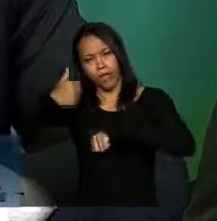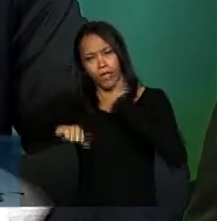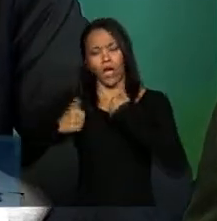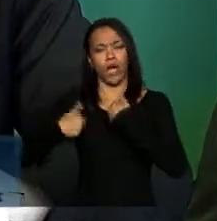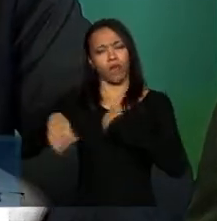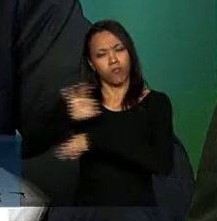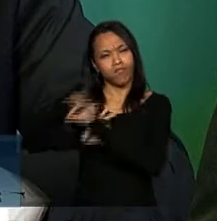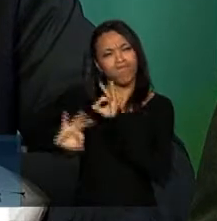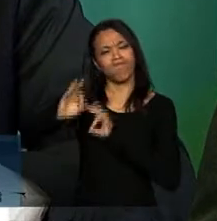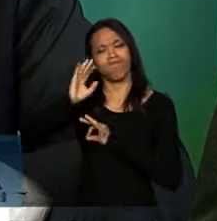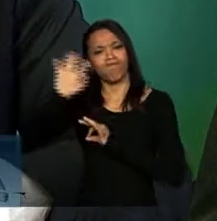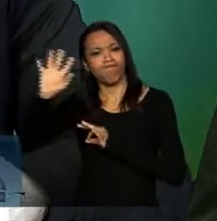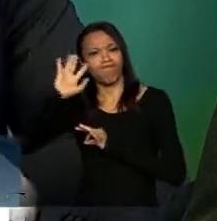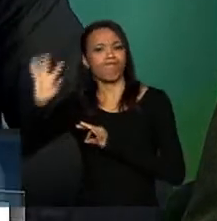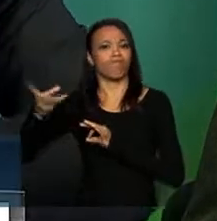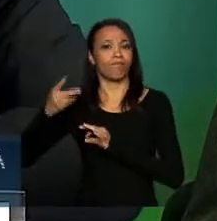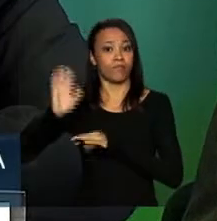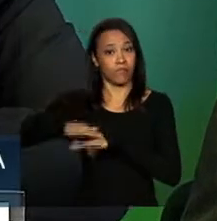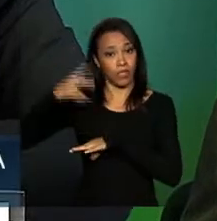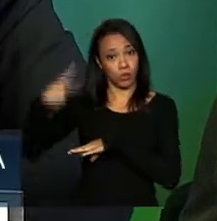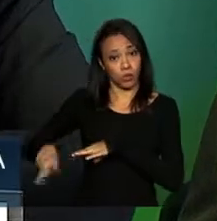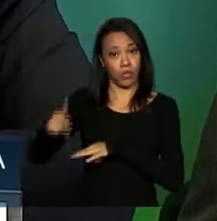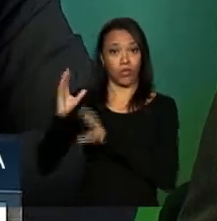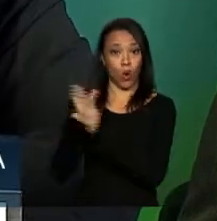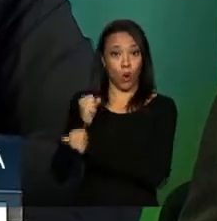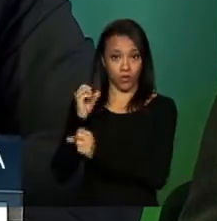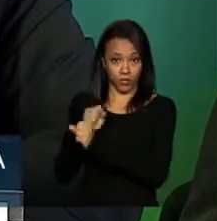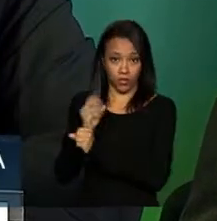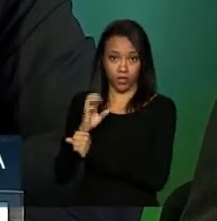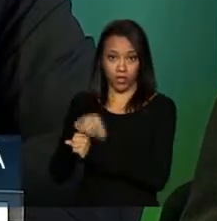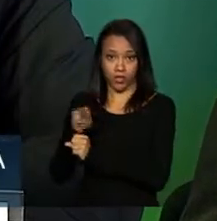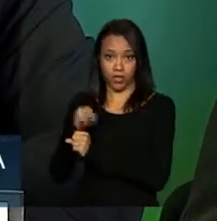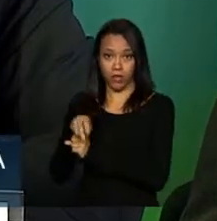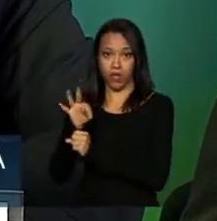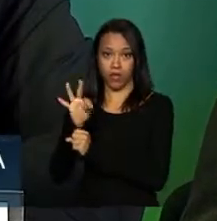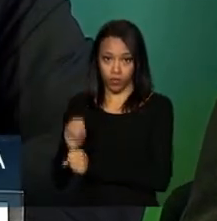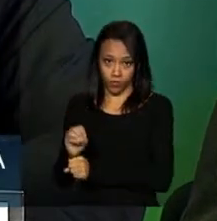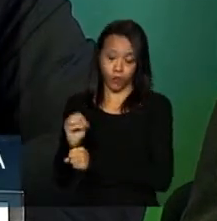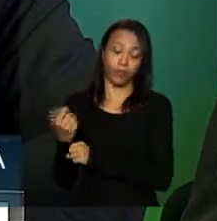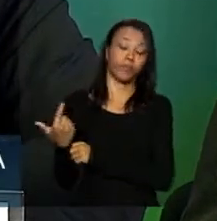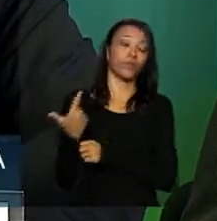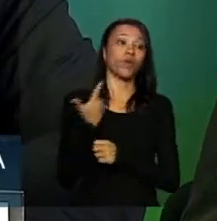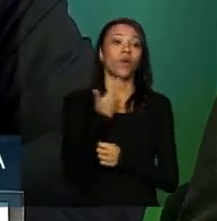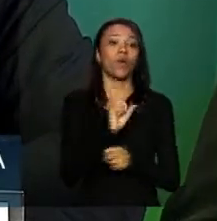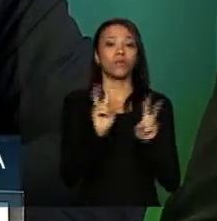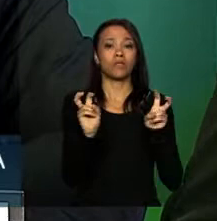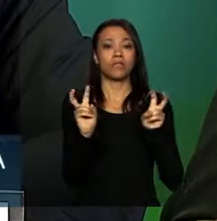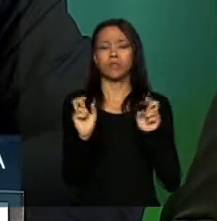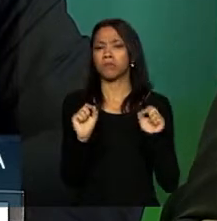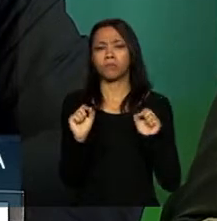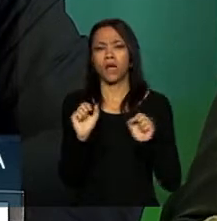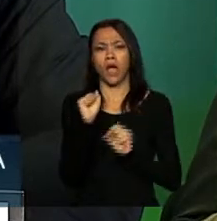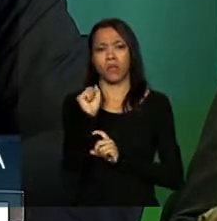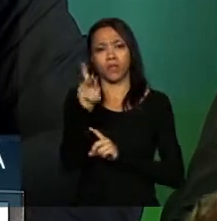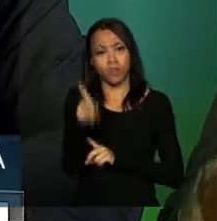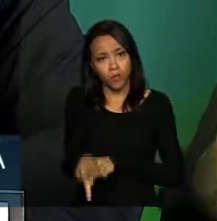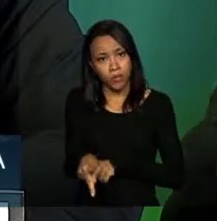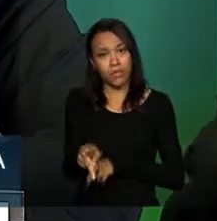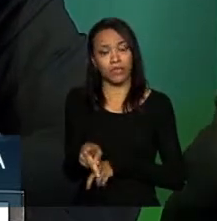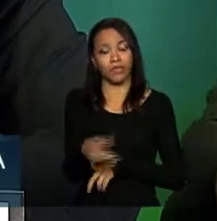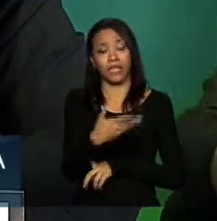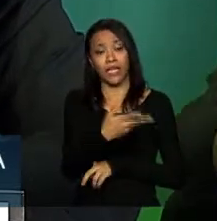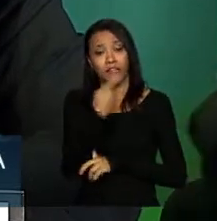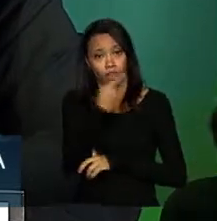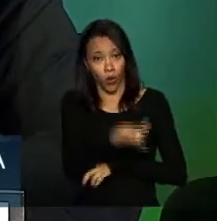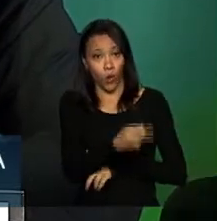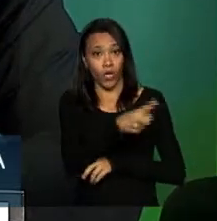suas possibilidades orçamentárias. Com relação à questão da aposentadoria, é uma questão de desburocratização que o Alberto colocou. Depois,